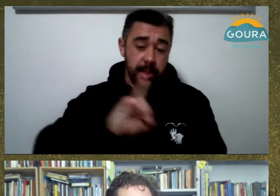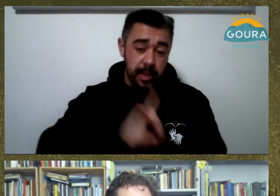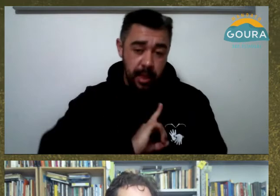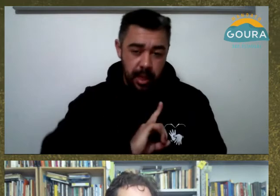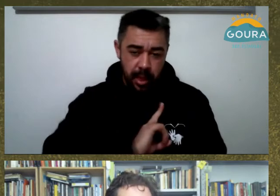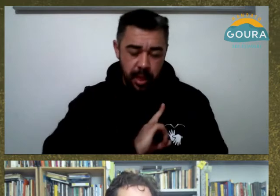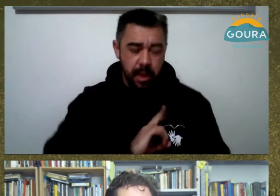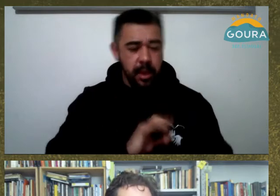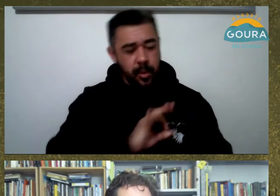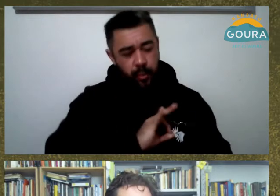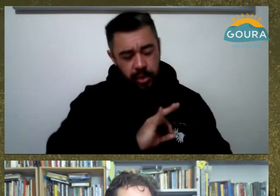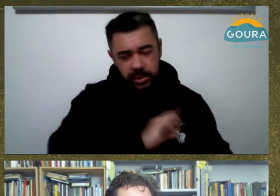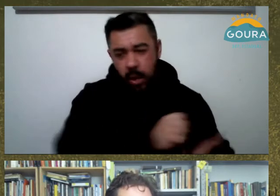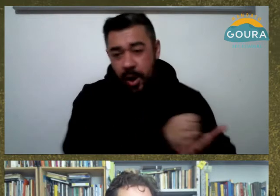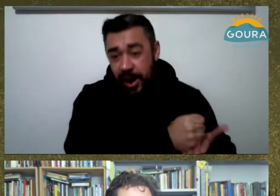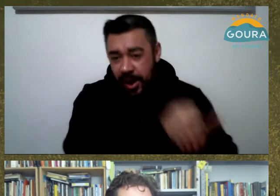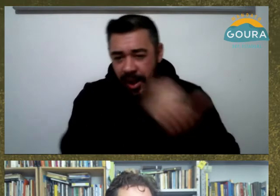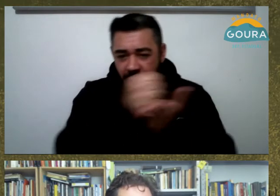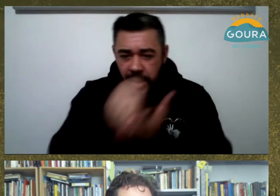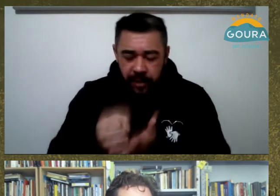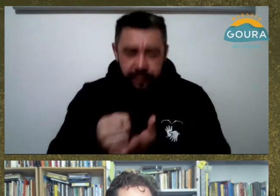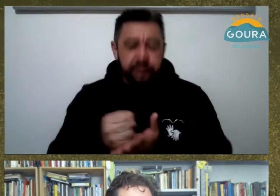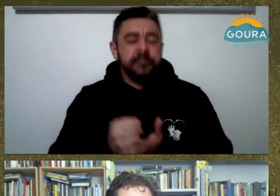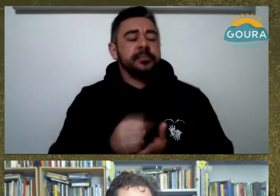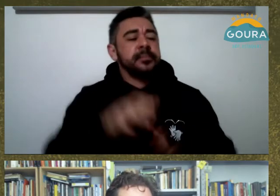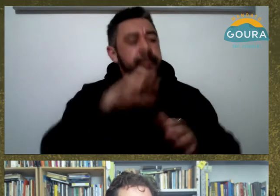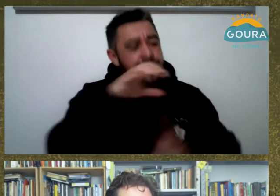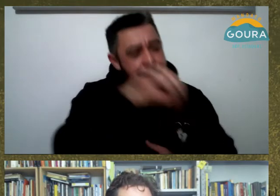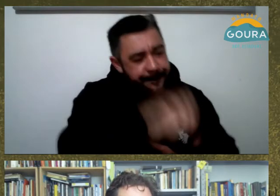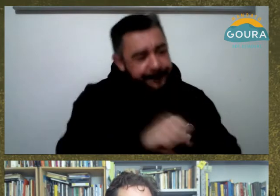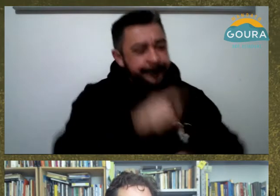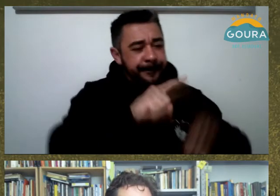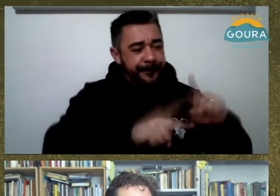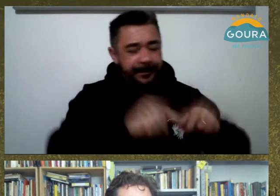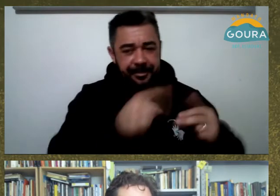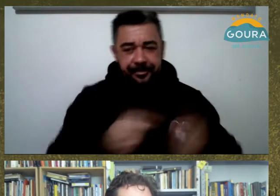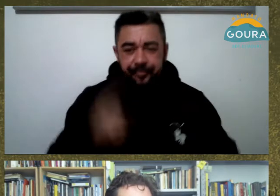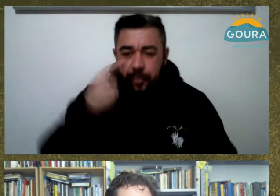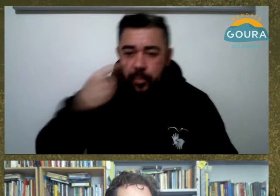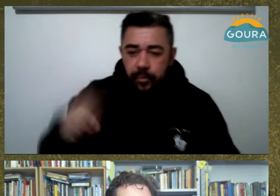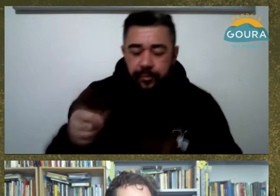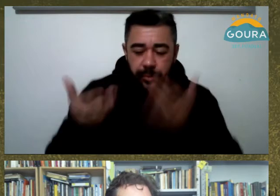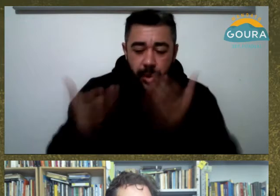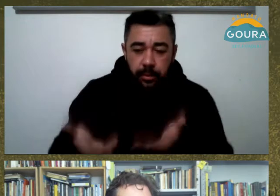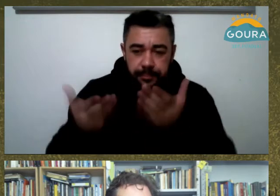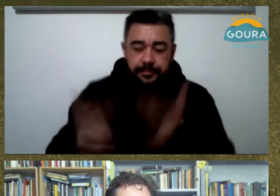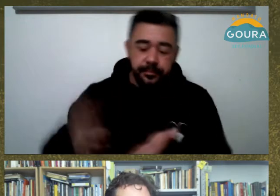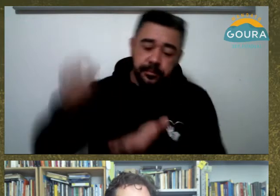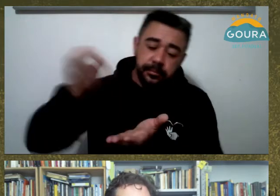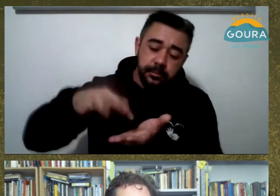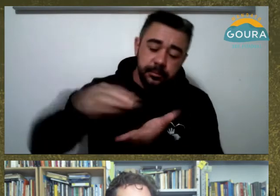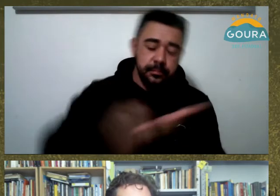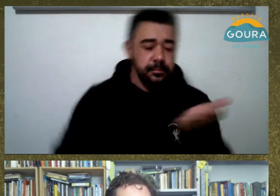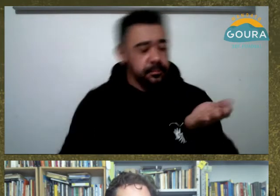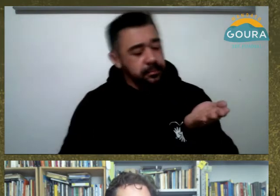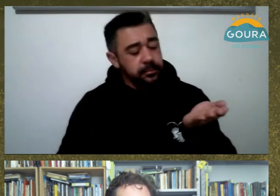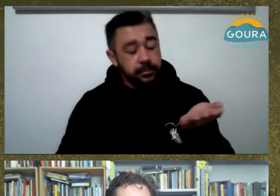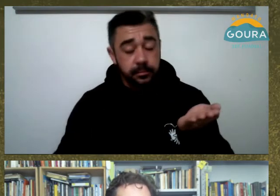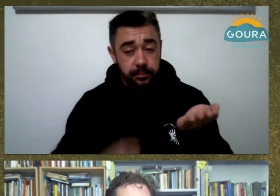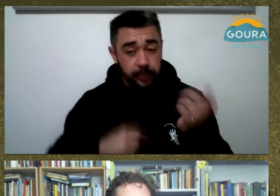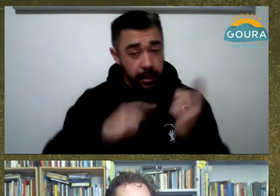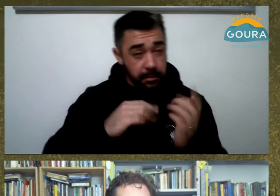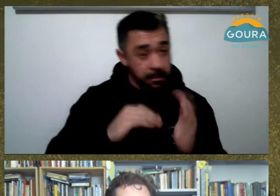agente policial, apreende a substância e pesa-a. Determina se há mais ou menos do que a